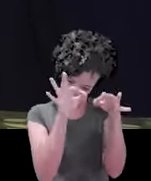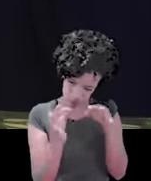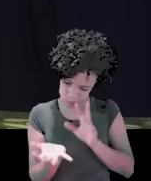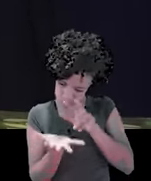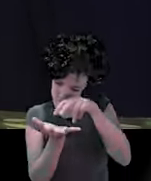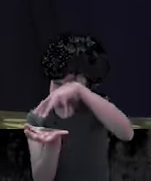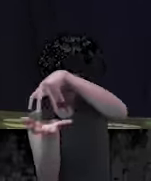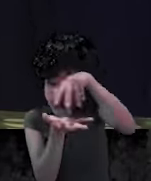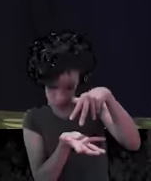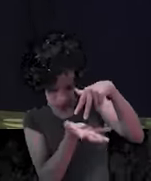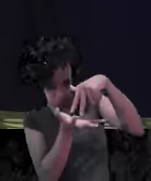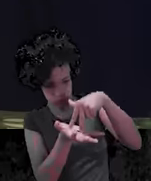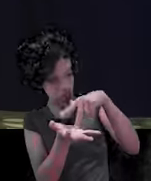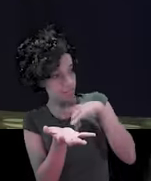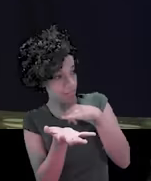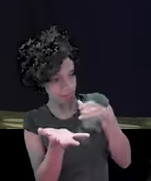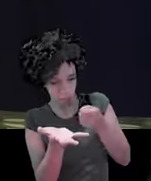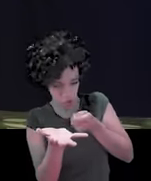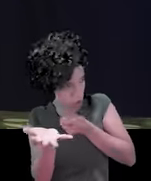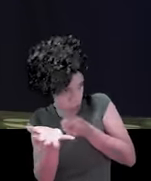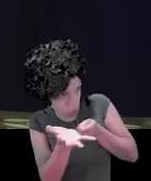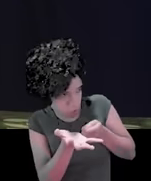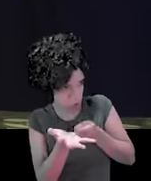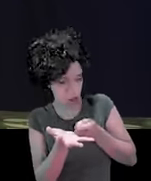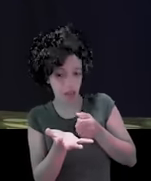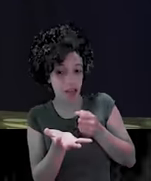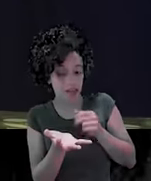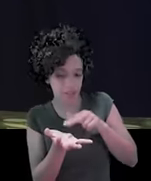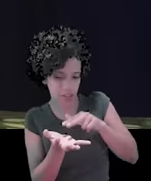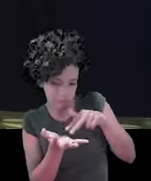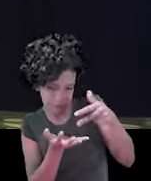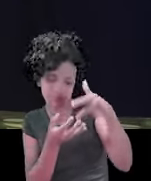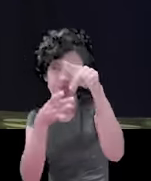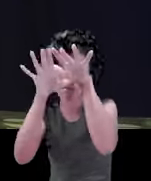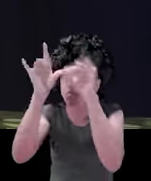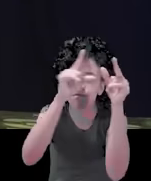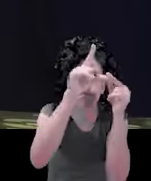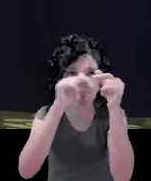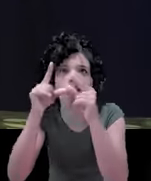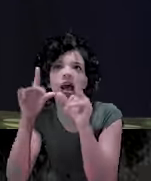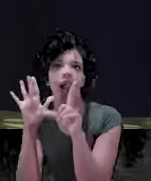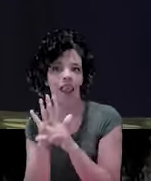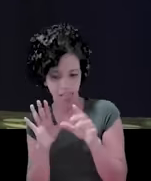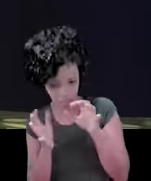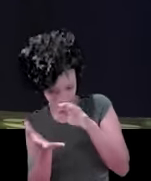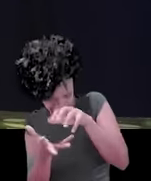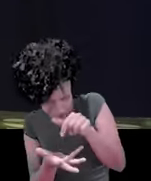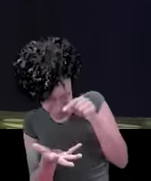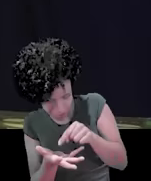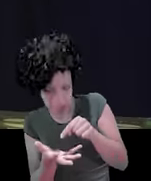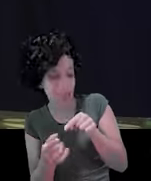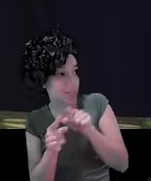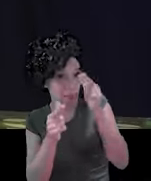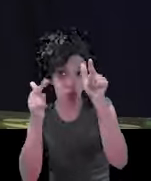aqui tudo isso faz parte dessa imergir se você sai desse planeta para o nosso sistema solar as mesmas leis que se aplicam aqui se